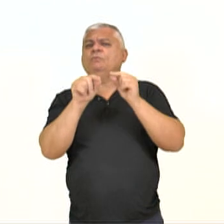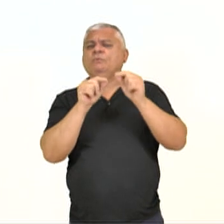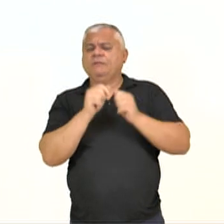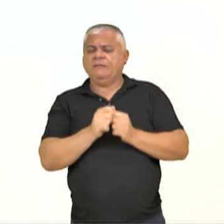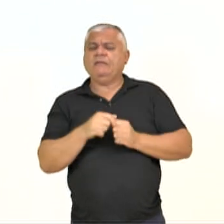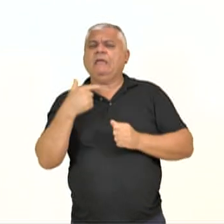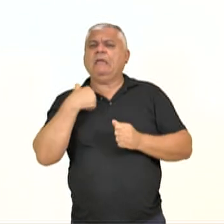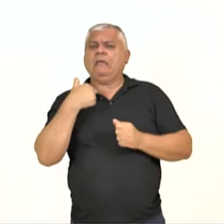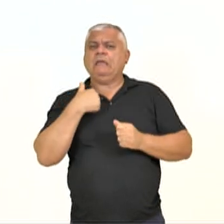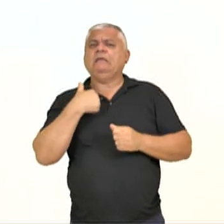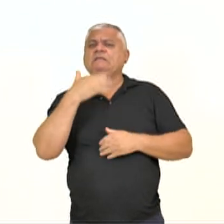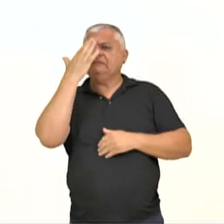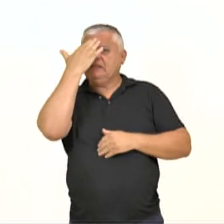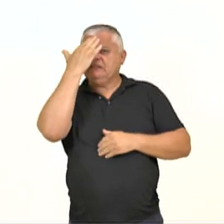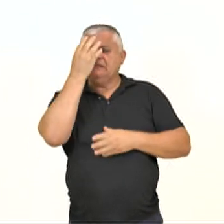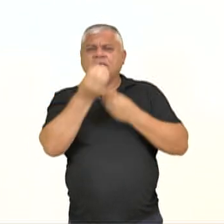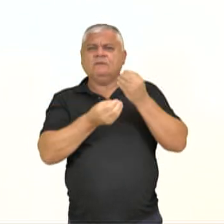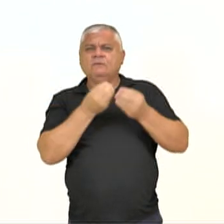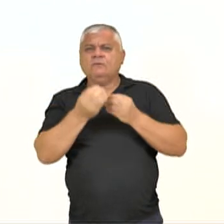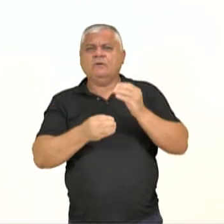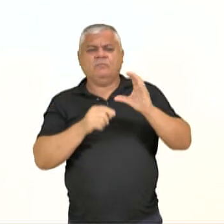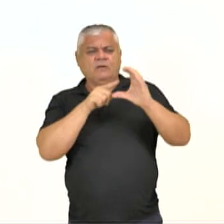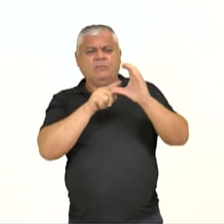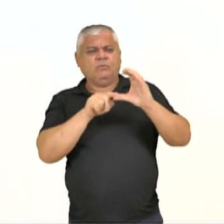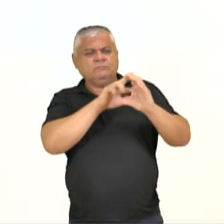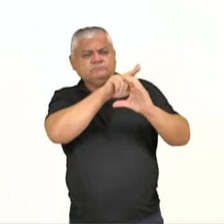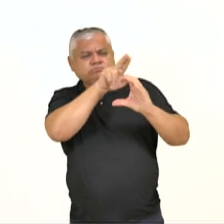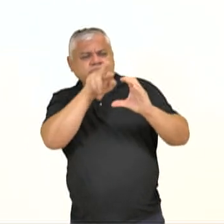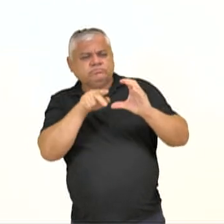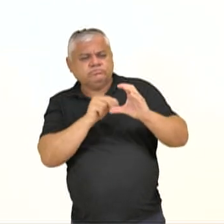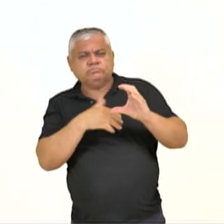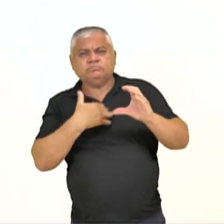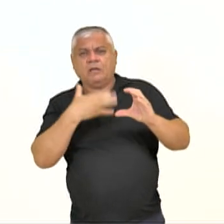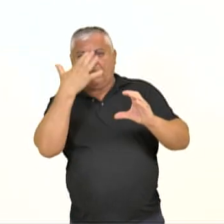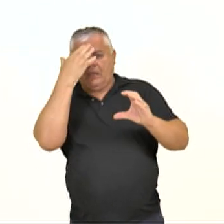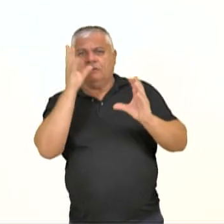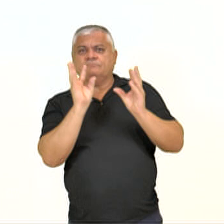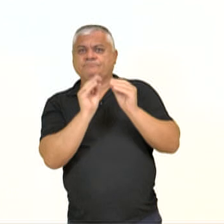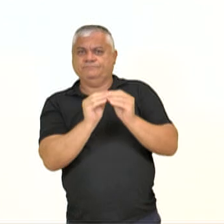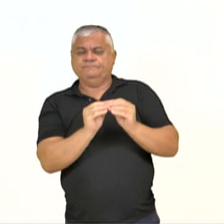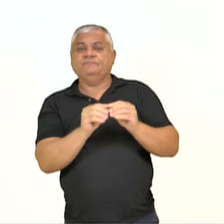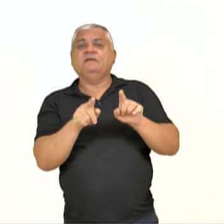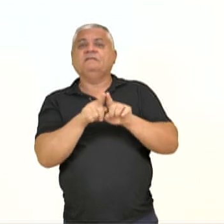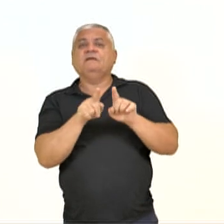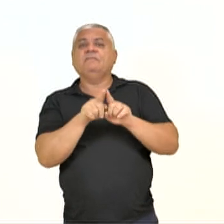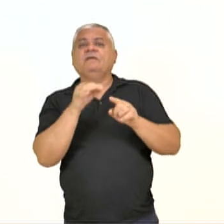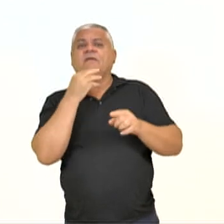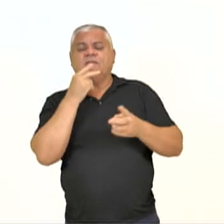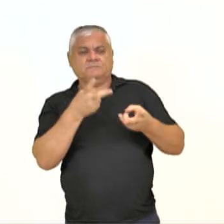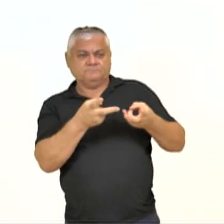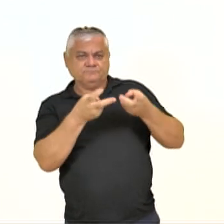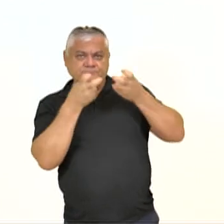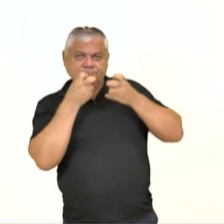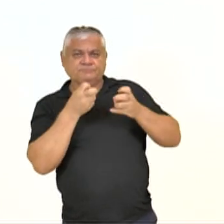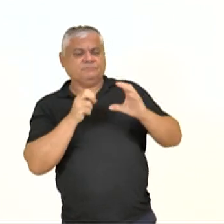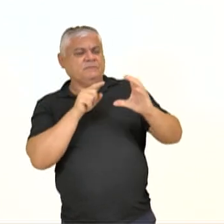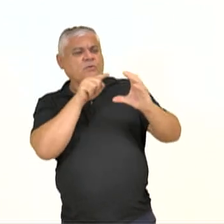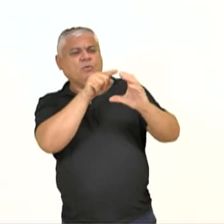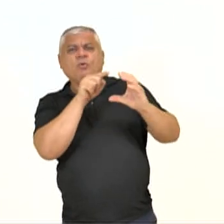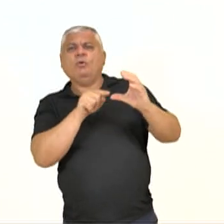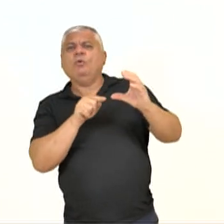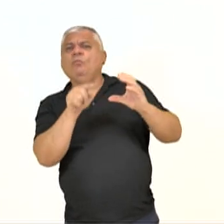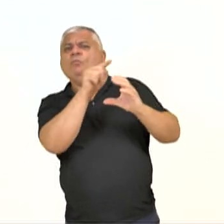as diversas representações das cadeias carbônicas, reconhecer as diversas